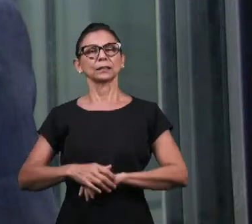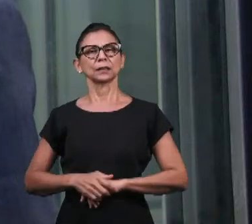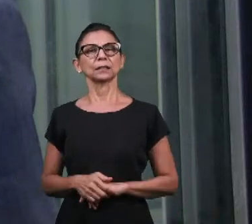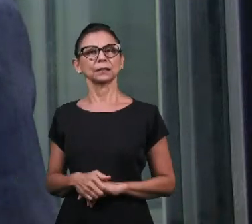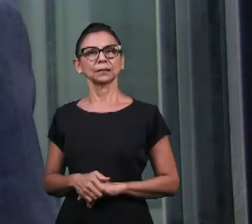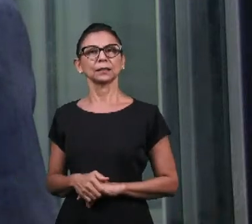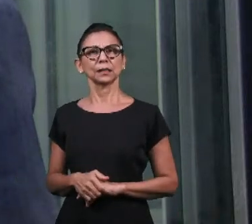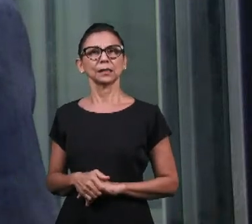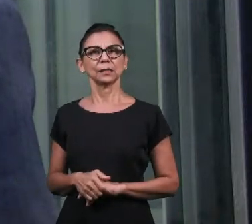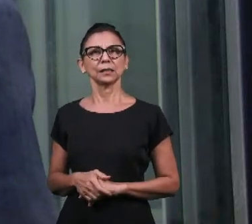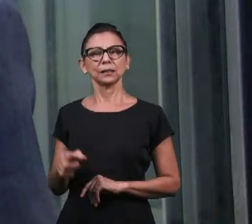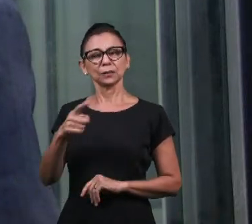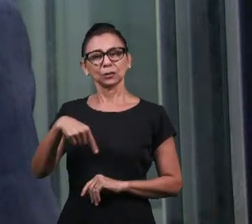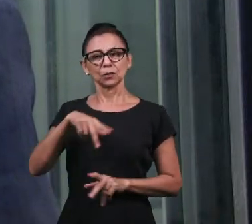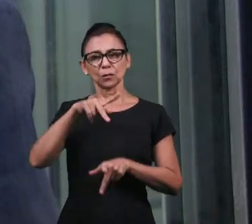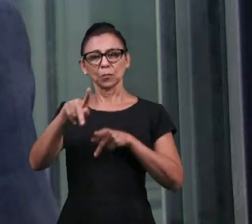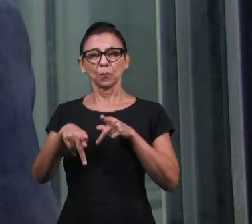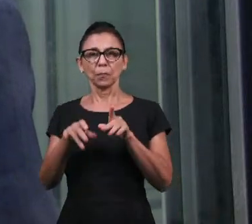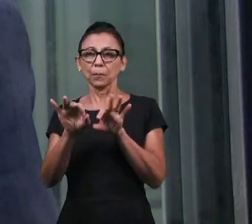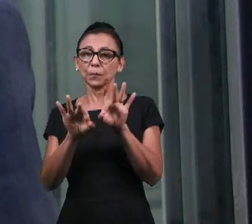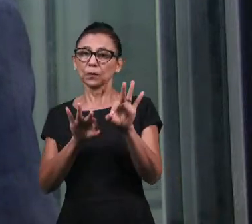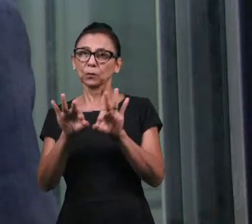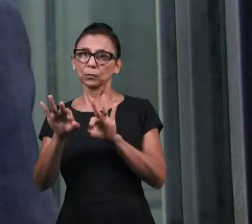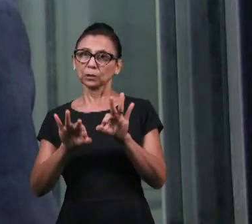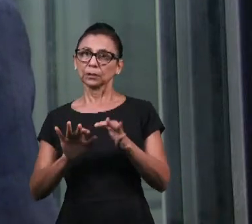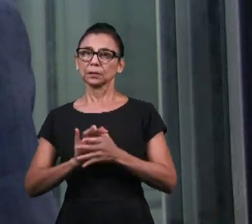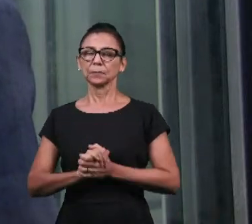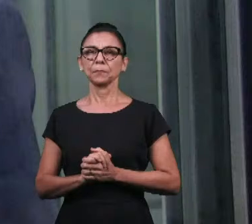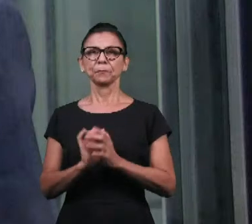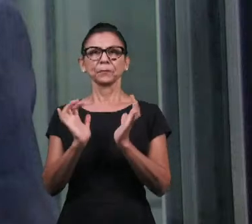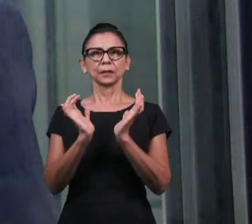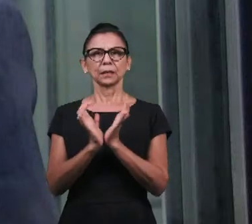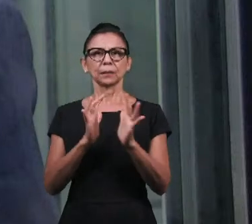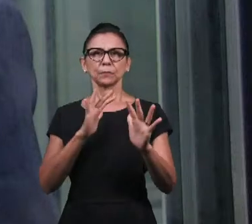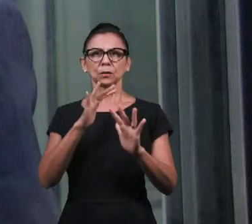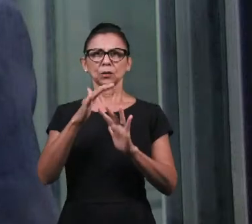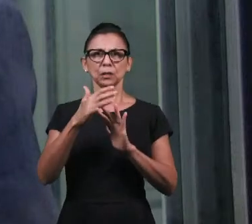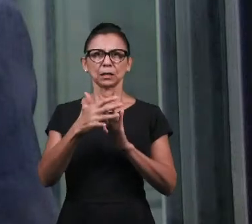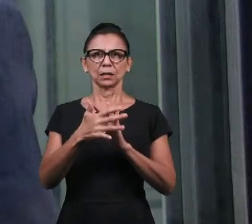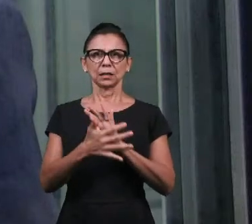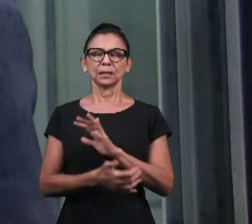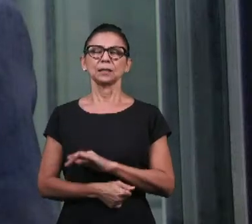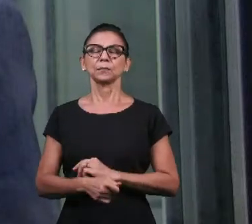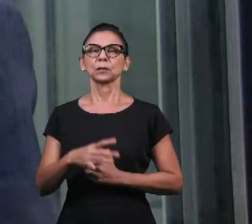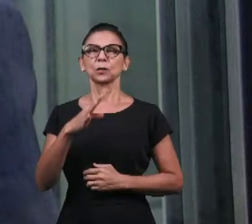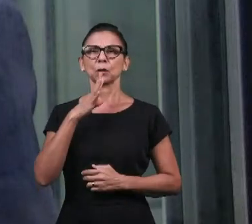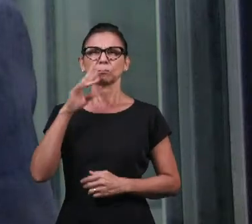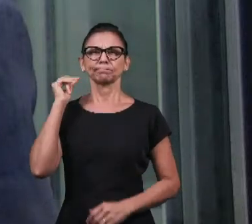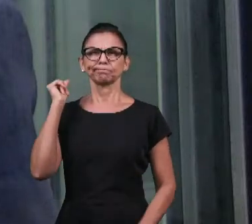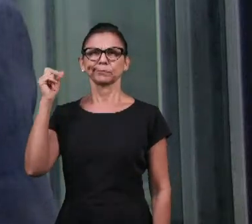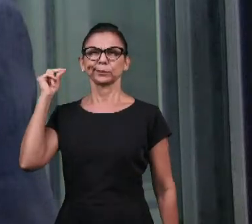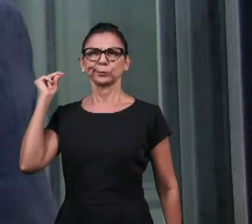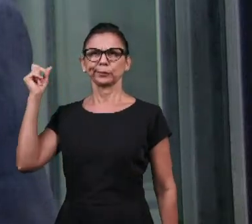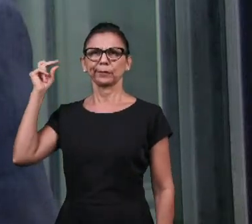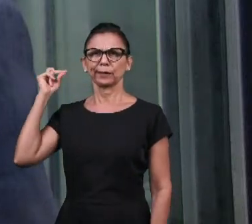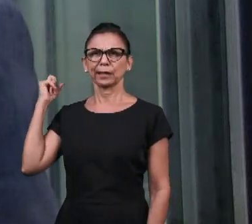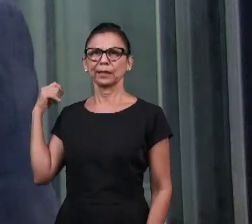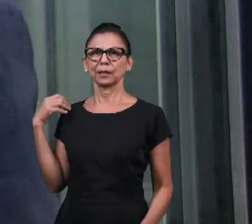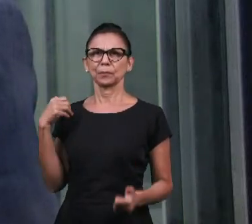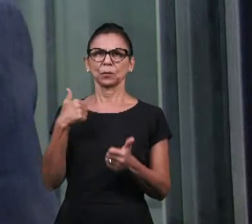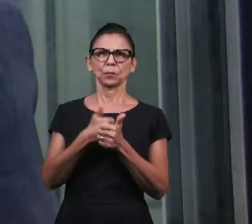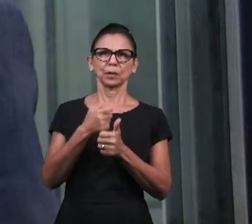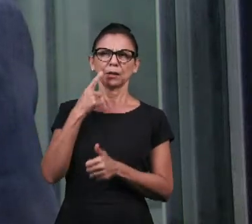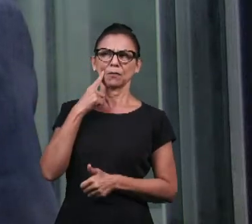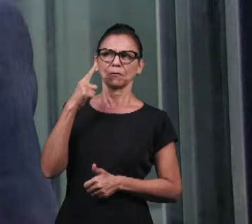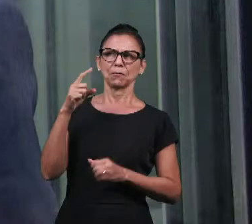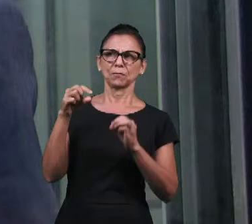nos faz um povo organizado. A equipe de Libras eu conheço desde o primeiro momento, acompanhei muito no Maranhão,